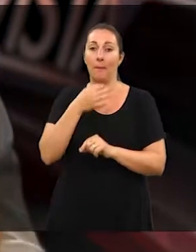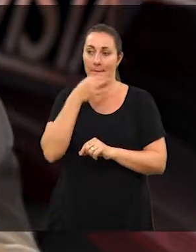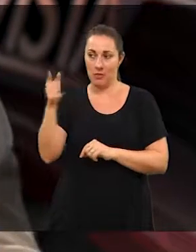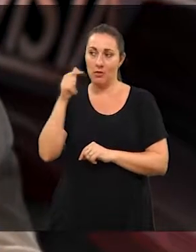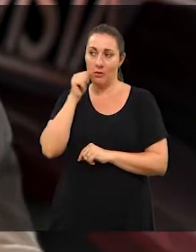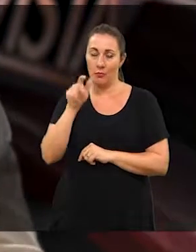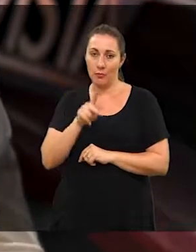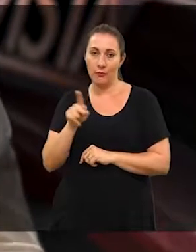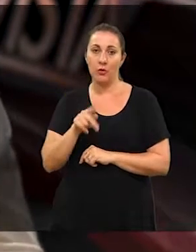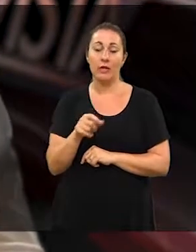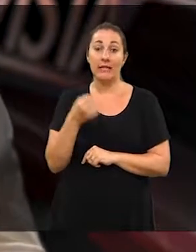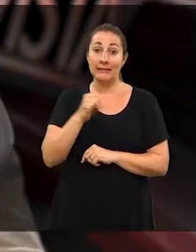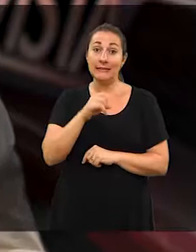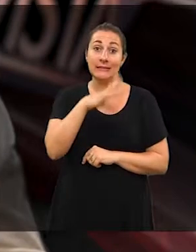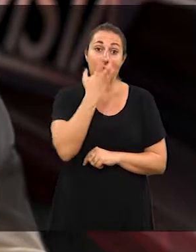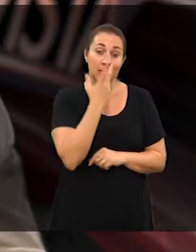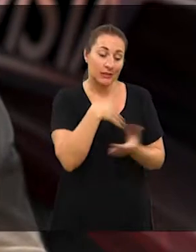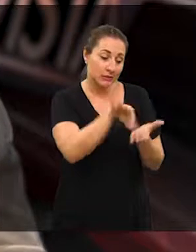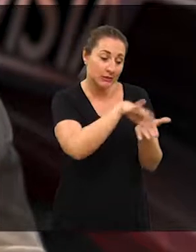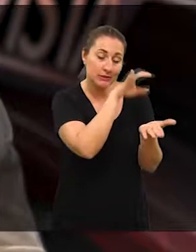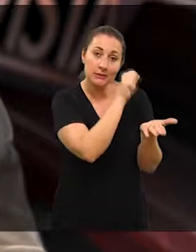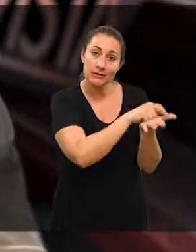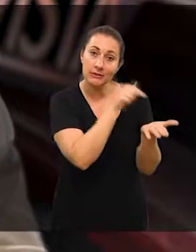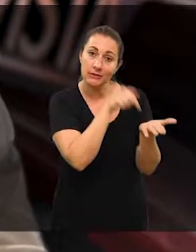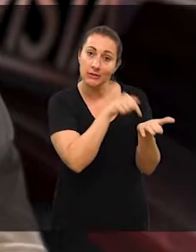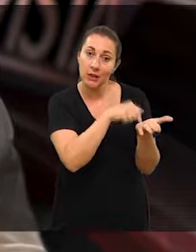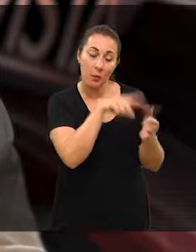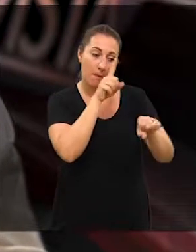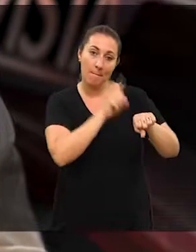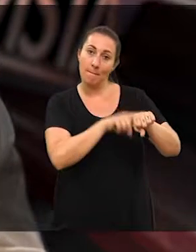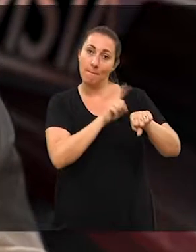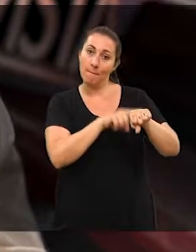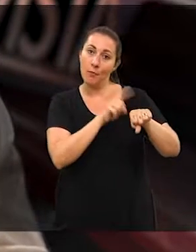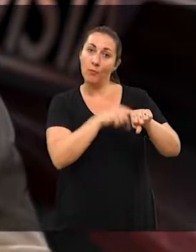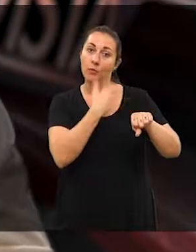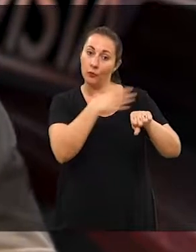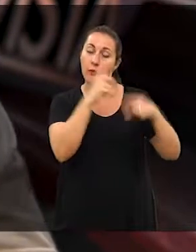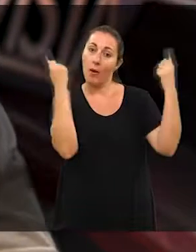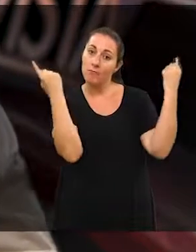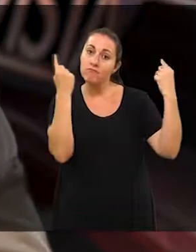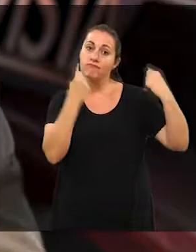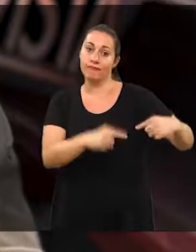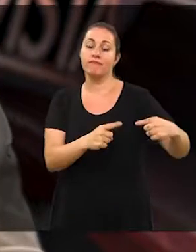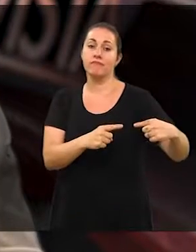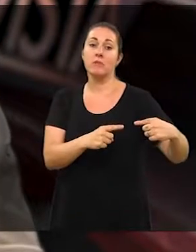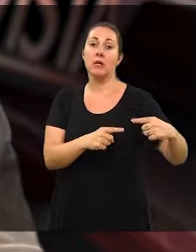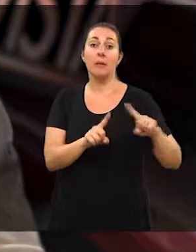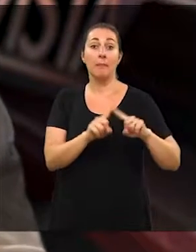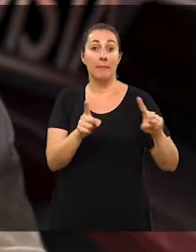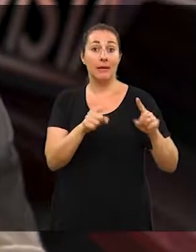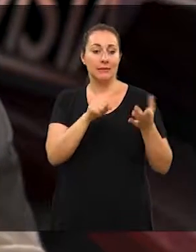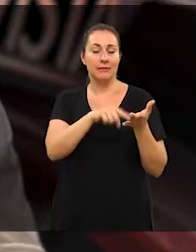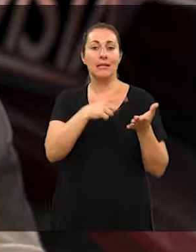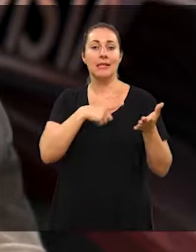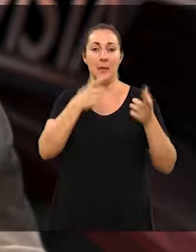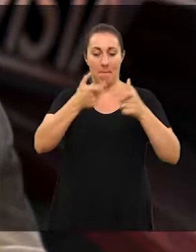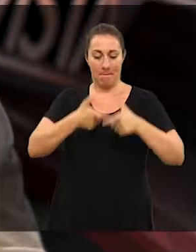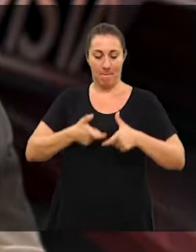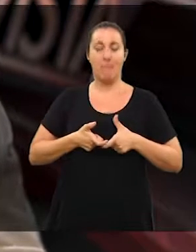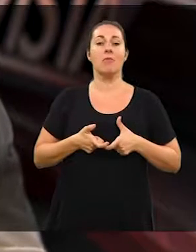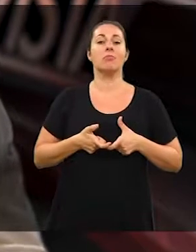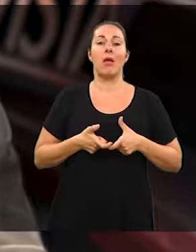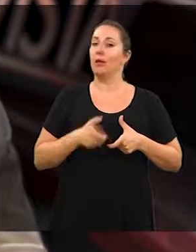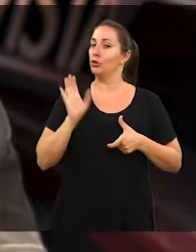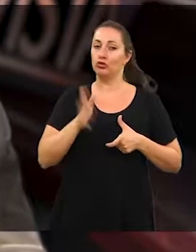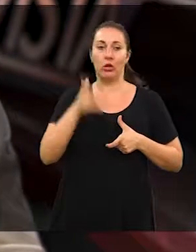Clarice, todas as crianças que se inscreverem, no momento que elas se inscreverem, elas vão disputar os joguinhos e tudo, mas todas elas vão receber